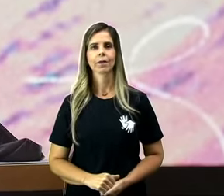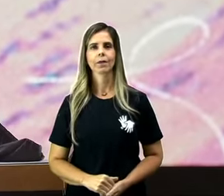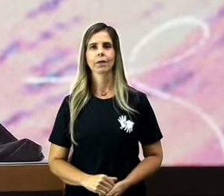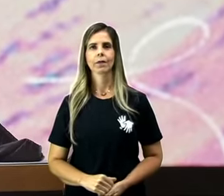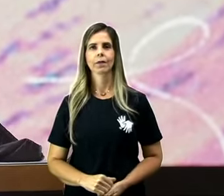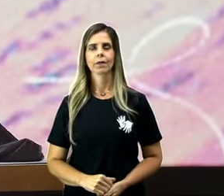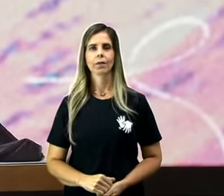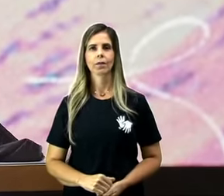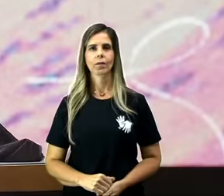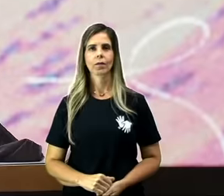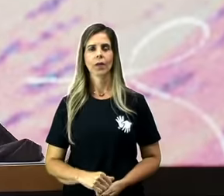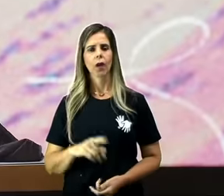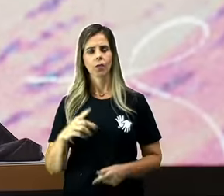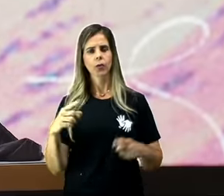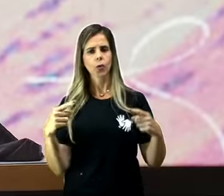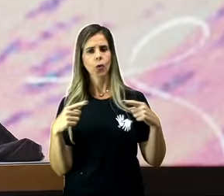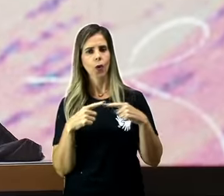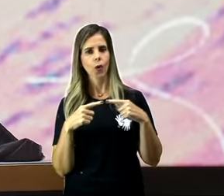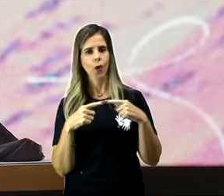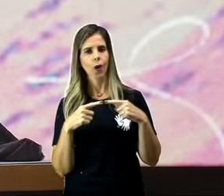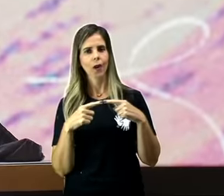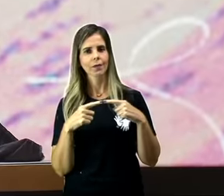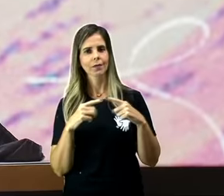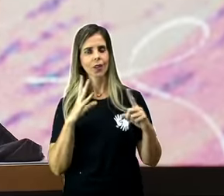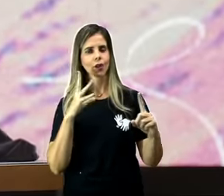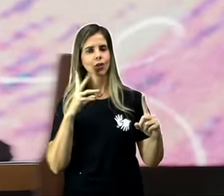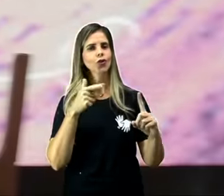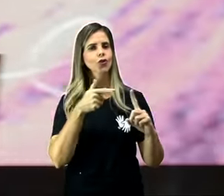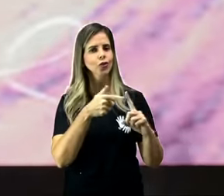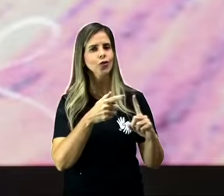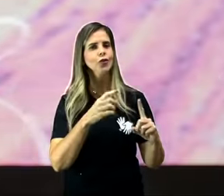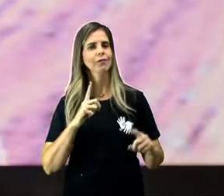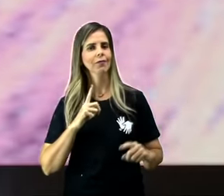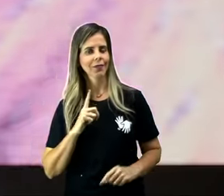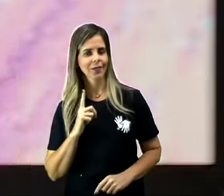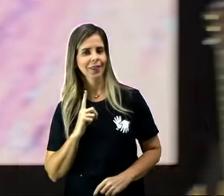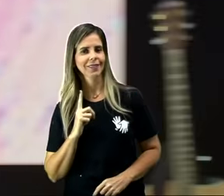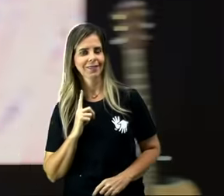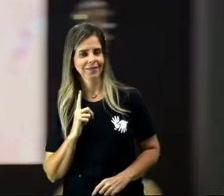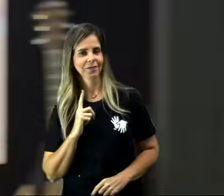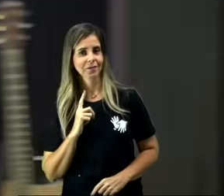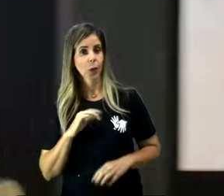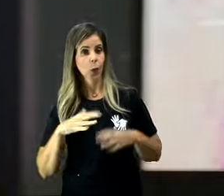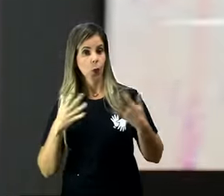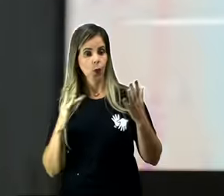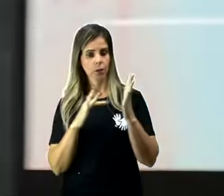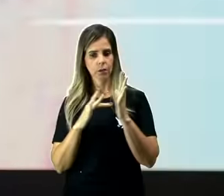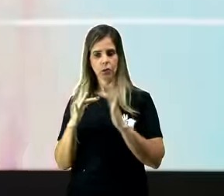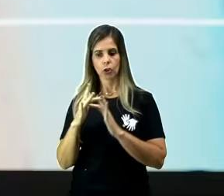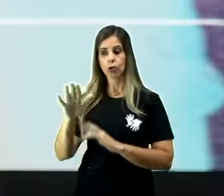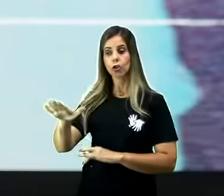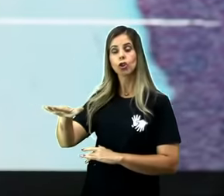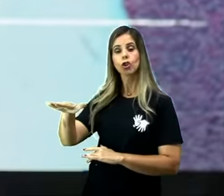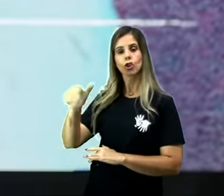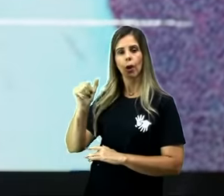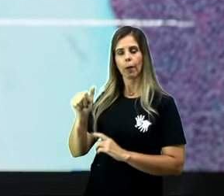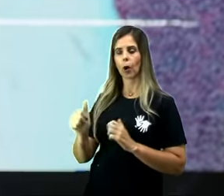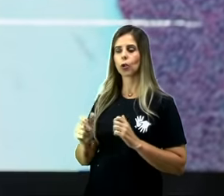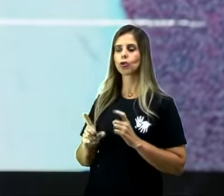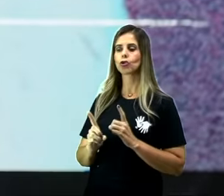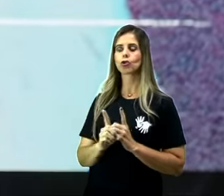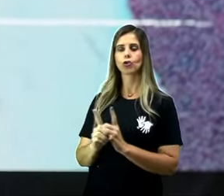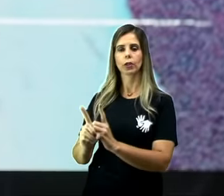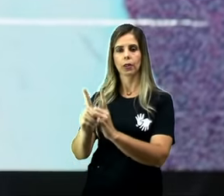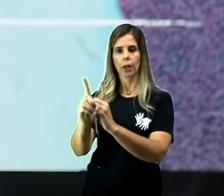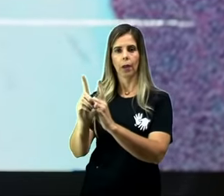Você concorda comigo que eles têm destino, sim ou não? Olha para mim aqui. Você concorda que quando Jesus chamou eles para entrar no barco, Deus deu